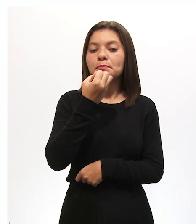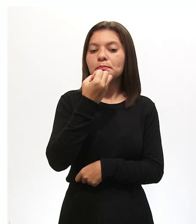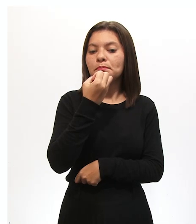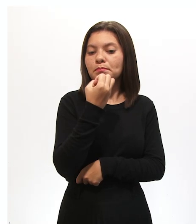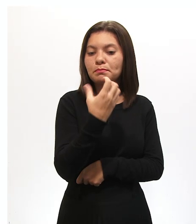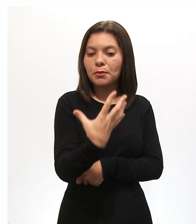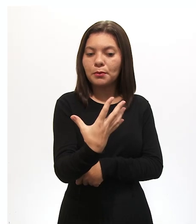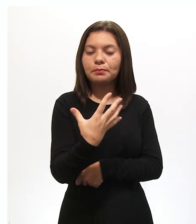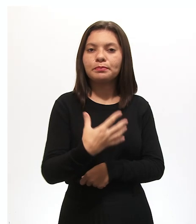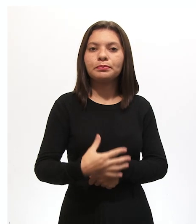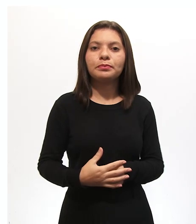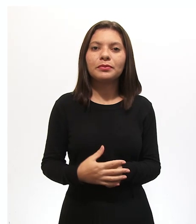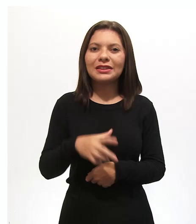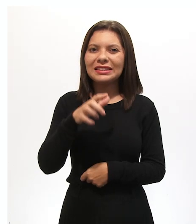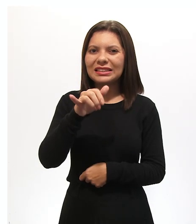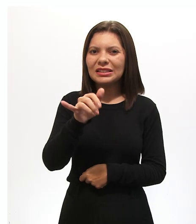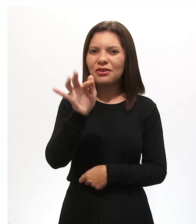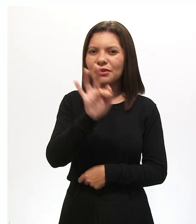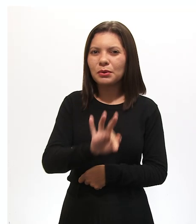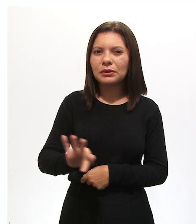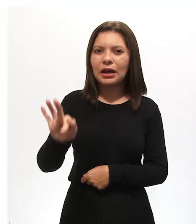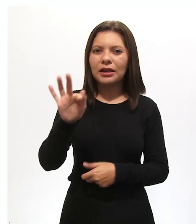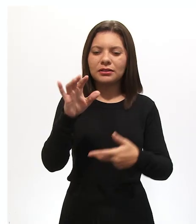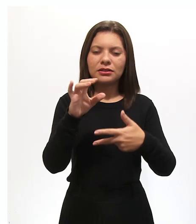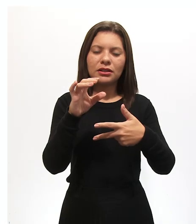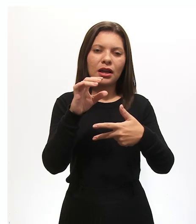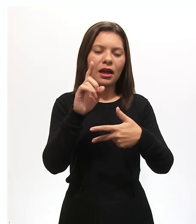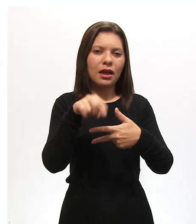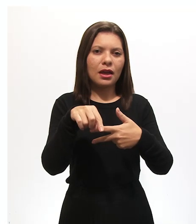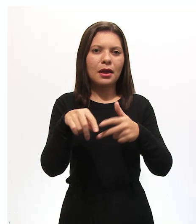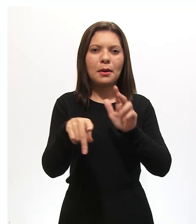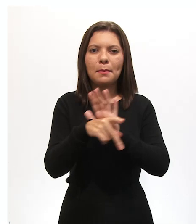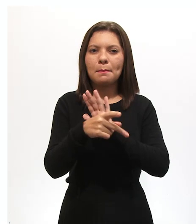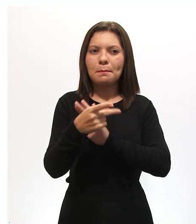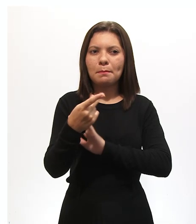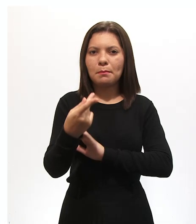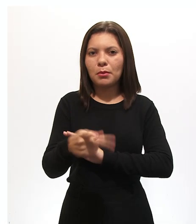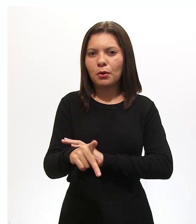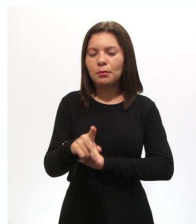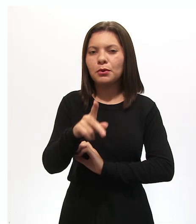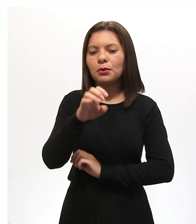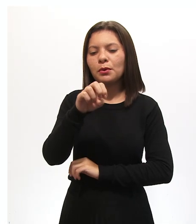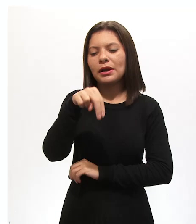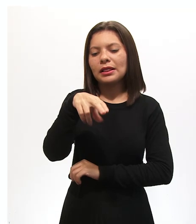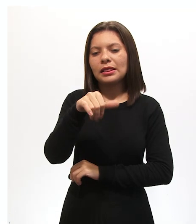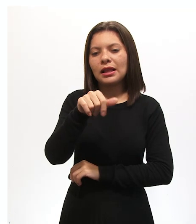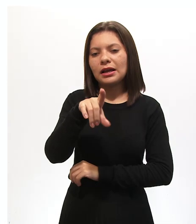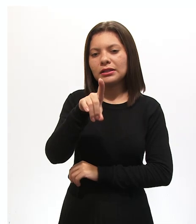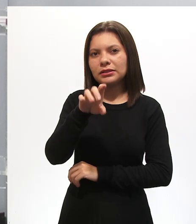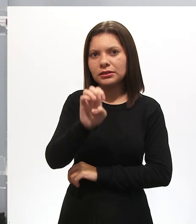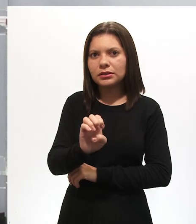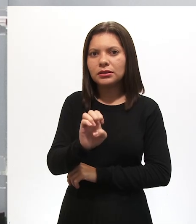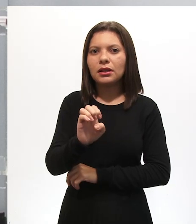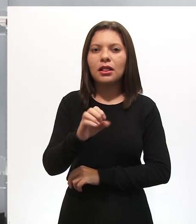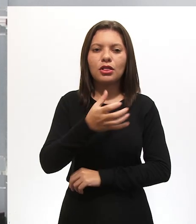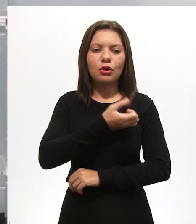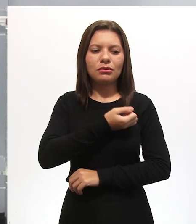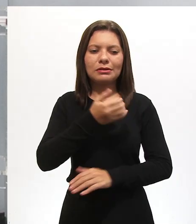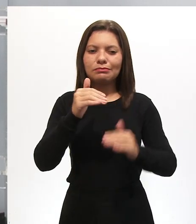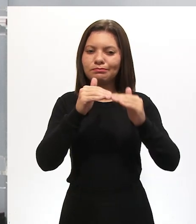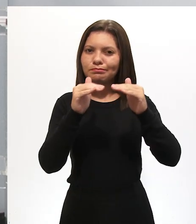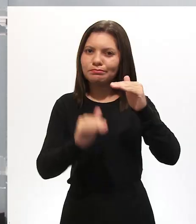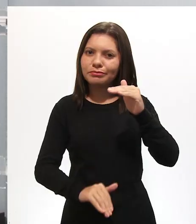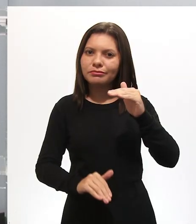Uma faculdade com nota baixa no ENAD não pode abrir novos cursos EAD até melhorar seus indicadores. Então, o indicador é